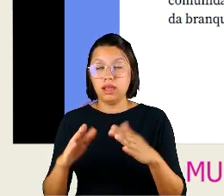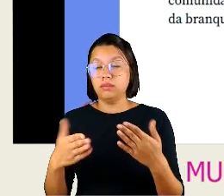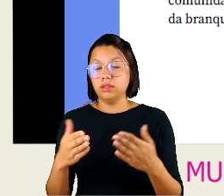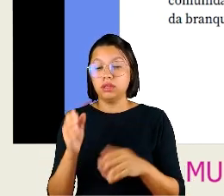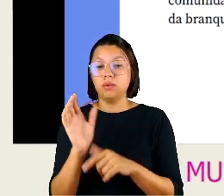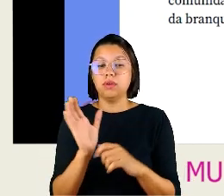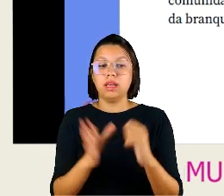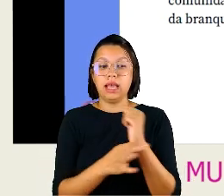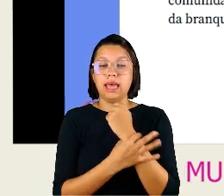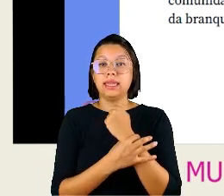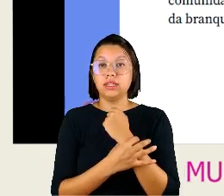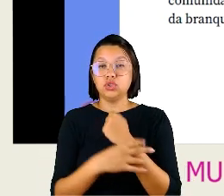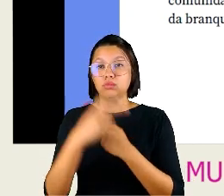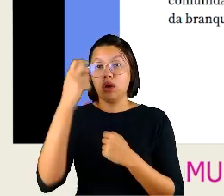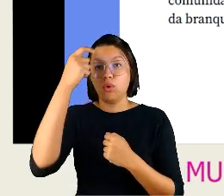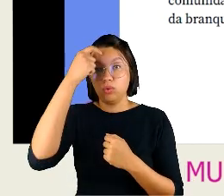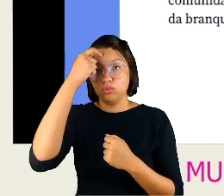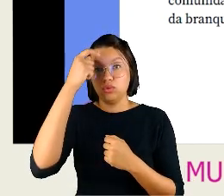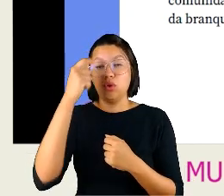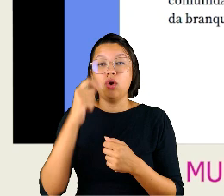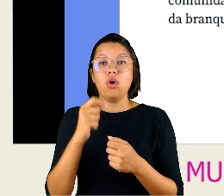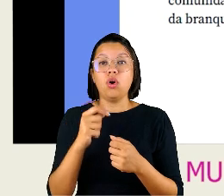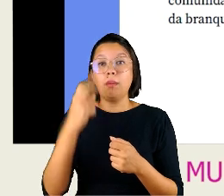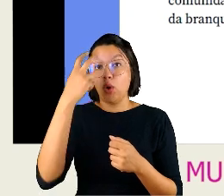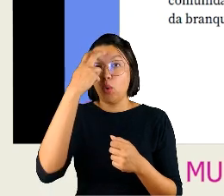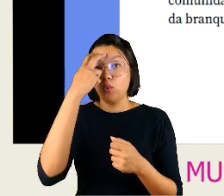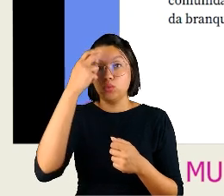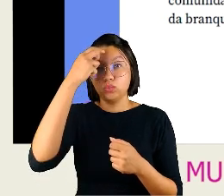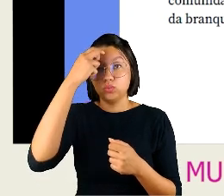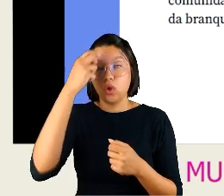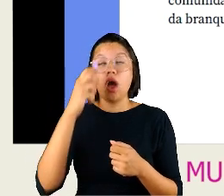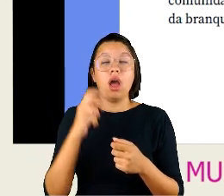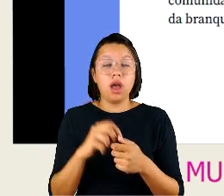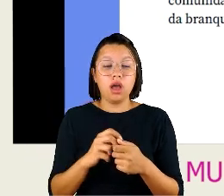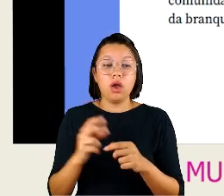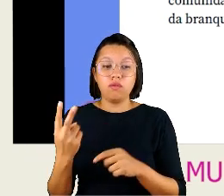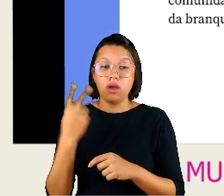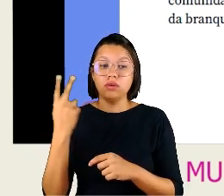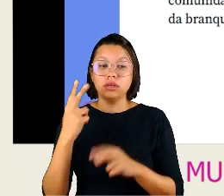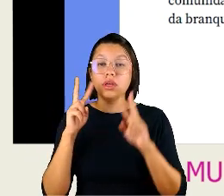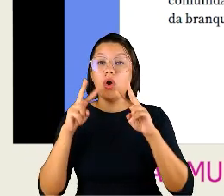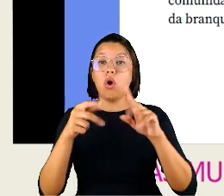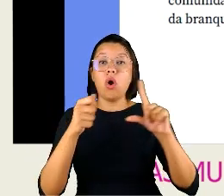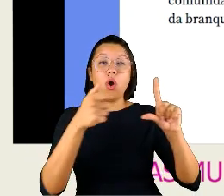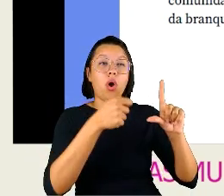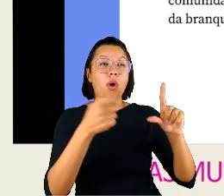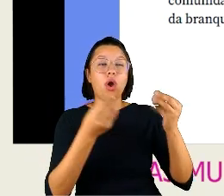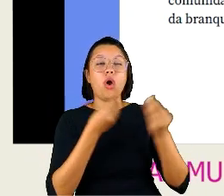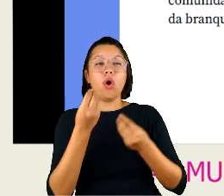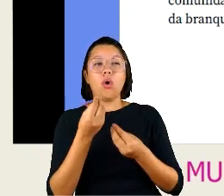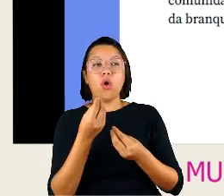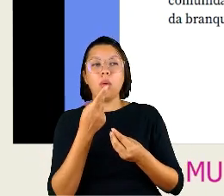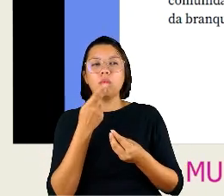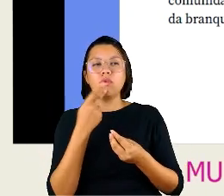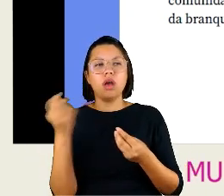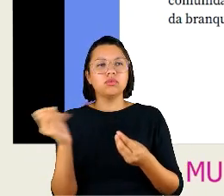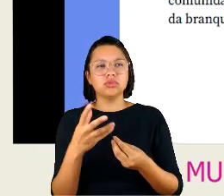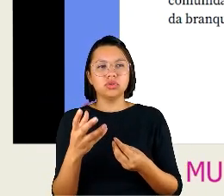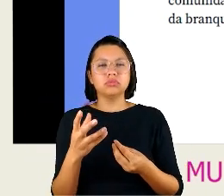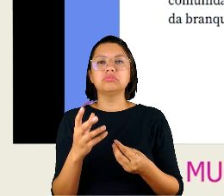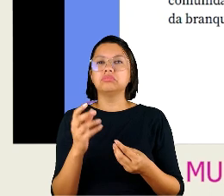garantir uma cultura de valorização desse trabalho, olhar para a mídia, como ela pode assumir novas narrativas e desconstruir de uma vez por